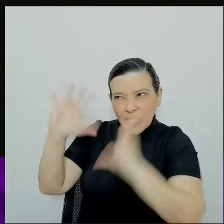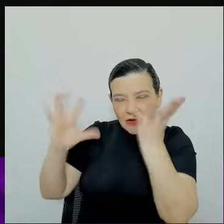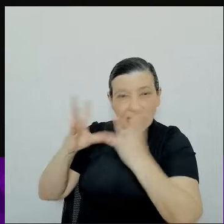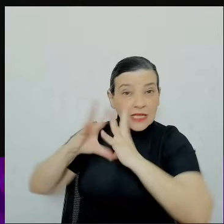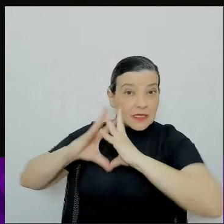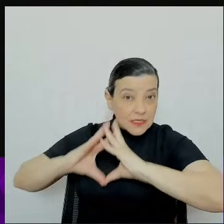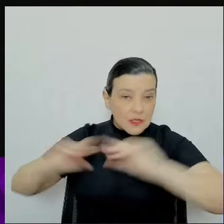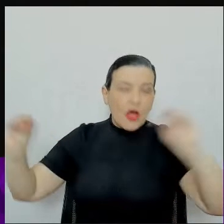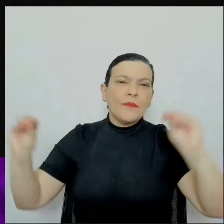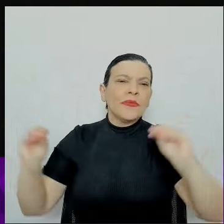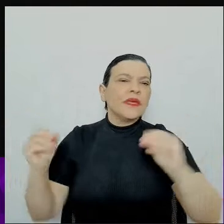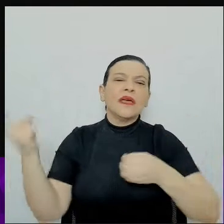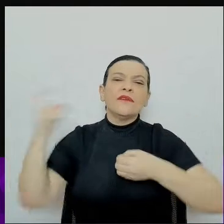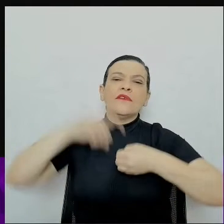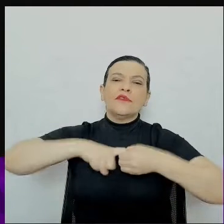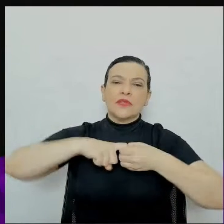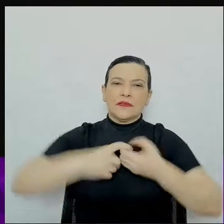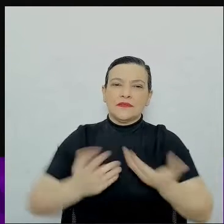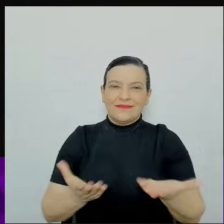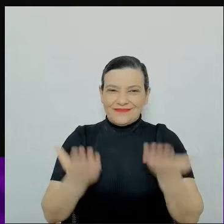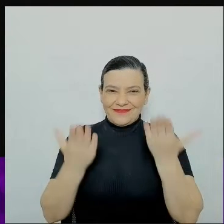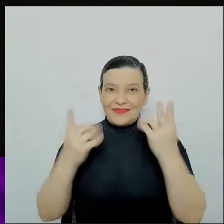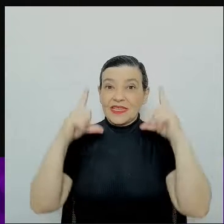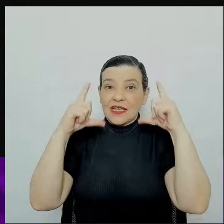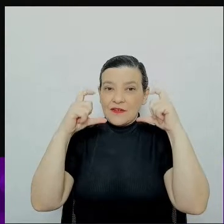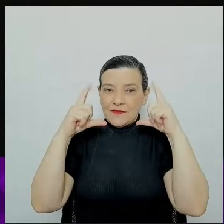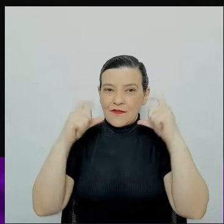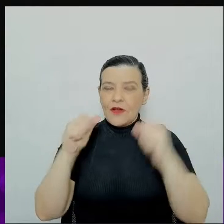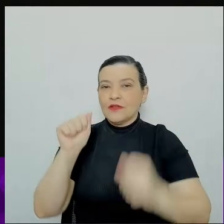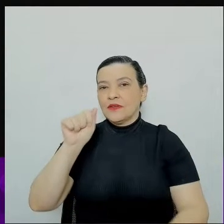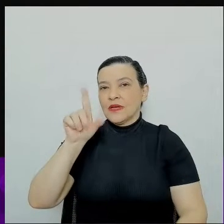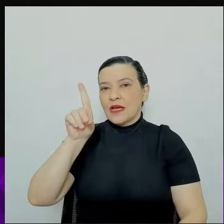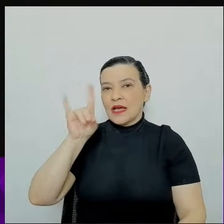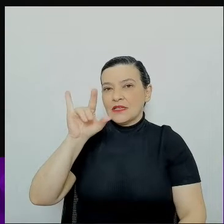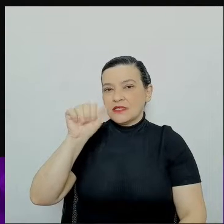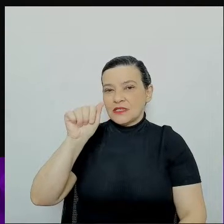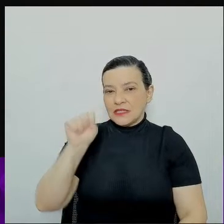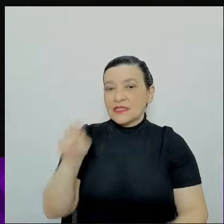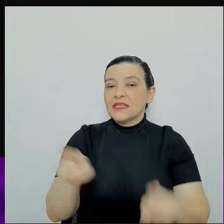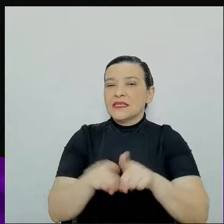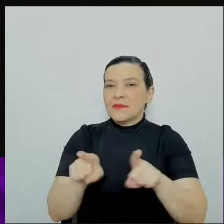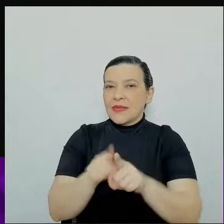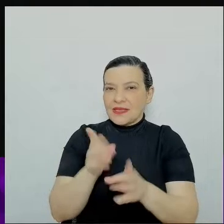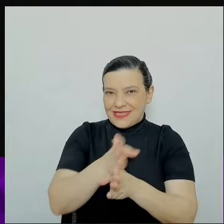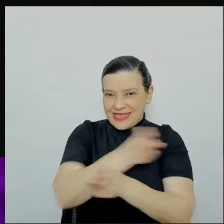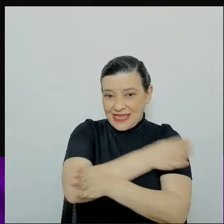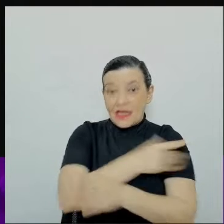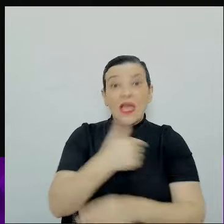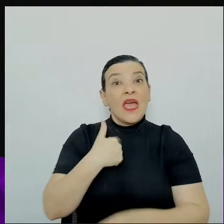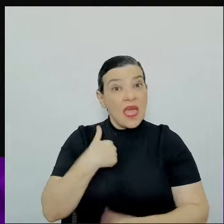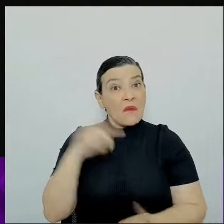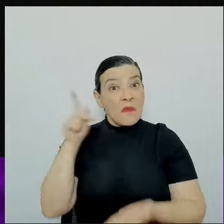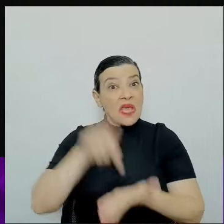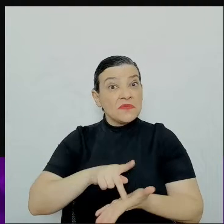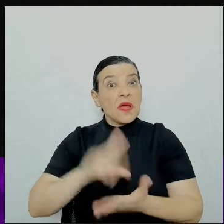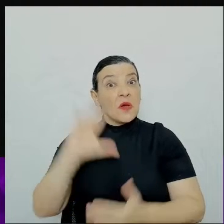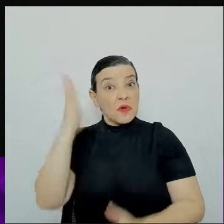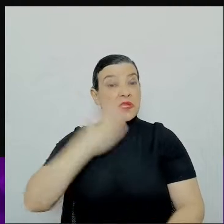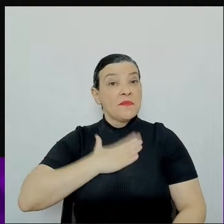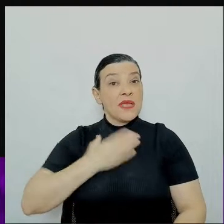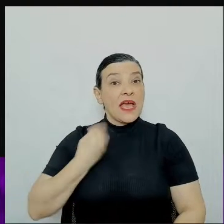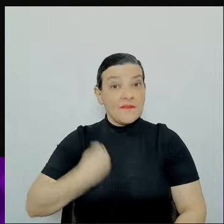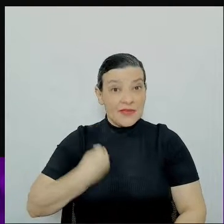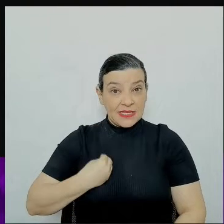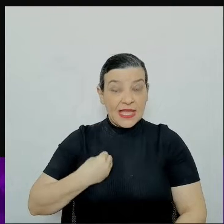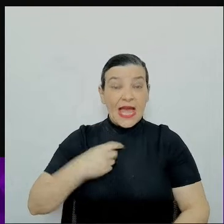rapidinho, por que eu trouxe uma foto da Adidas aqui e no slide anterior também? Eu tenho um exemplo real. Eu dei um tênis para minha